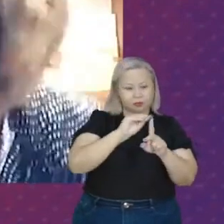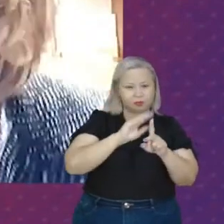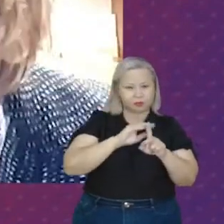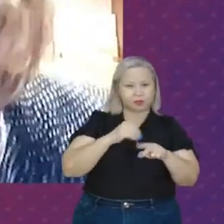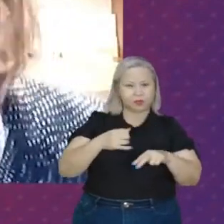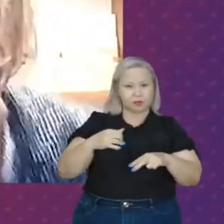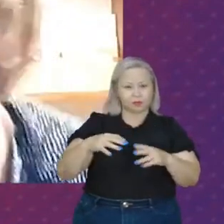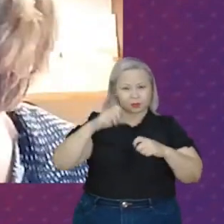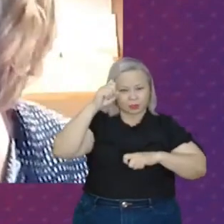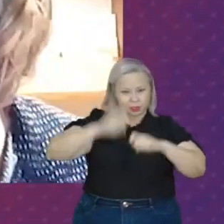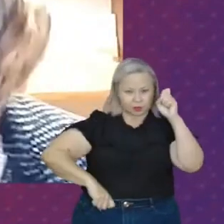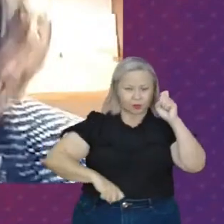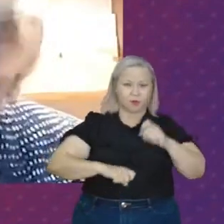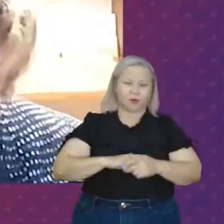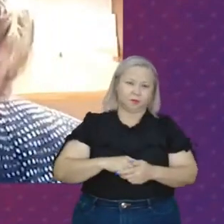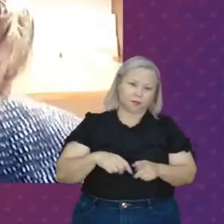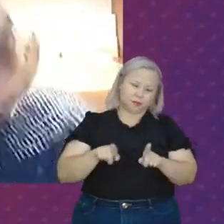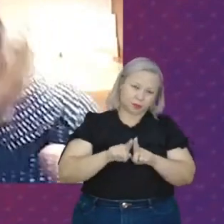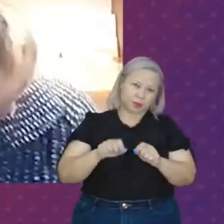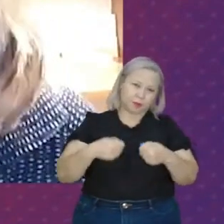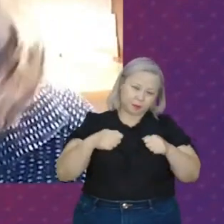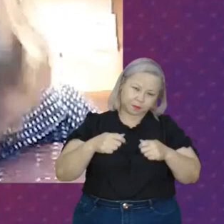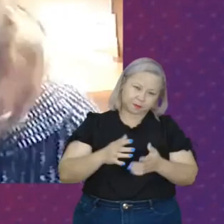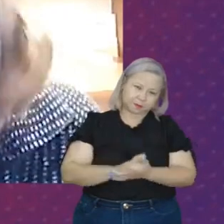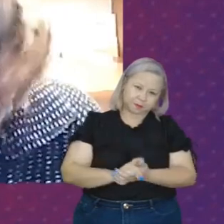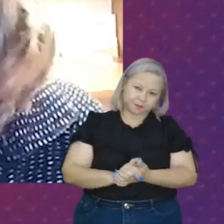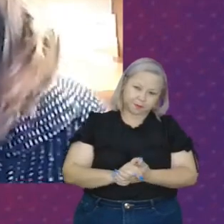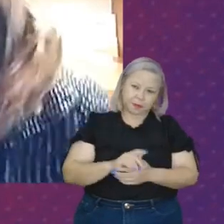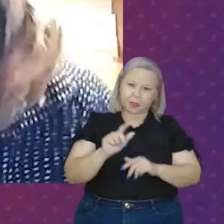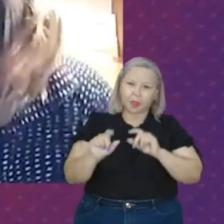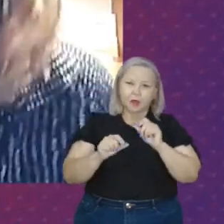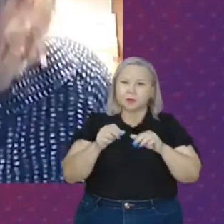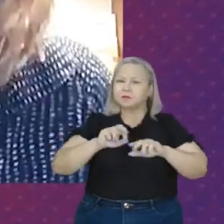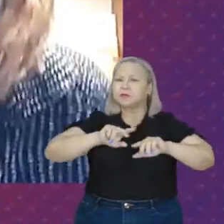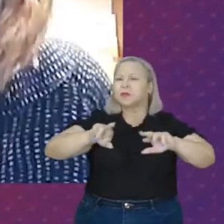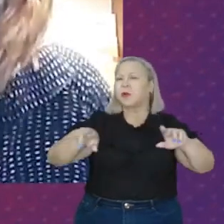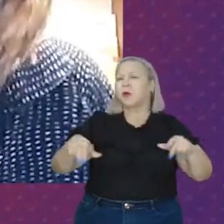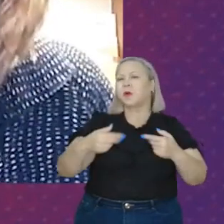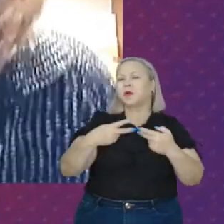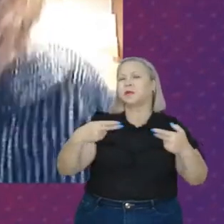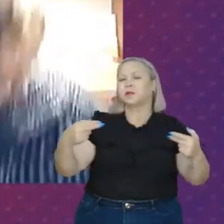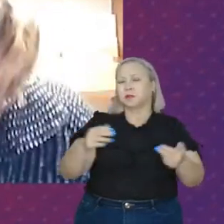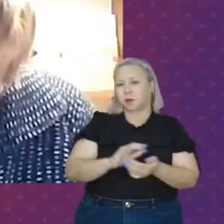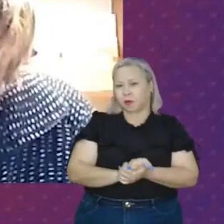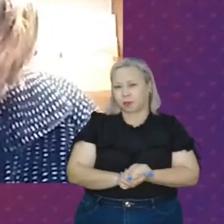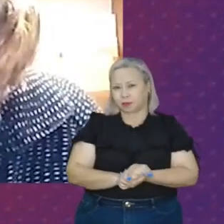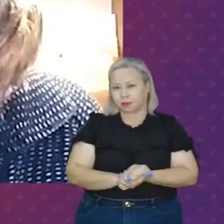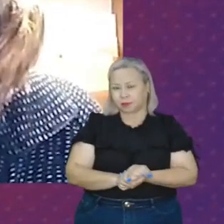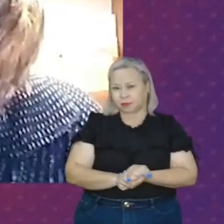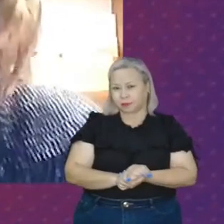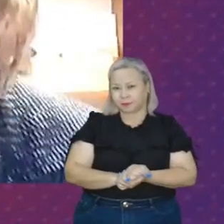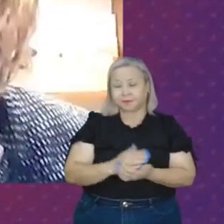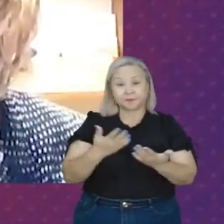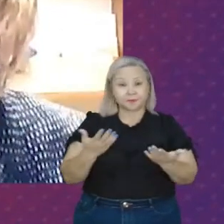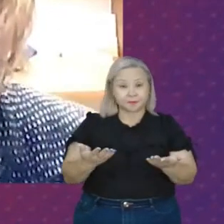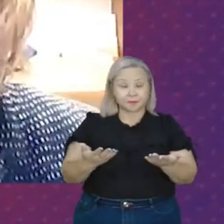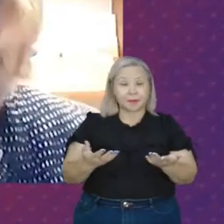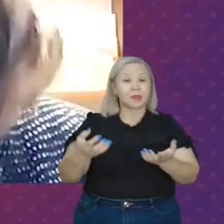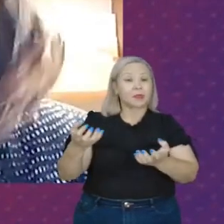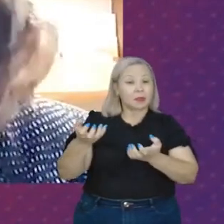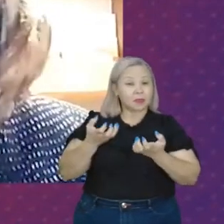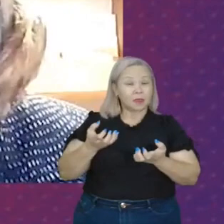e também quando a vida da mulher está em risco. Então, portanto, dentre outras coisas, a legislação desde a década de 40, e eles